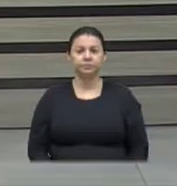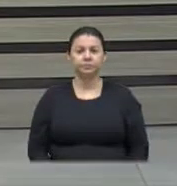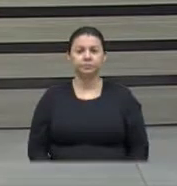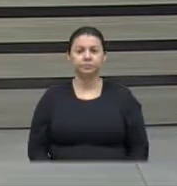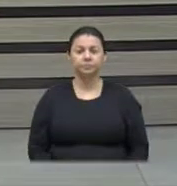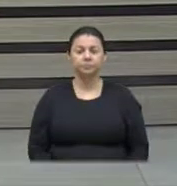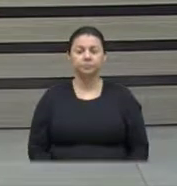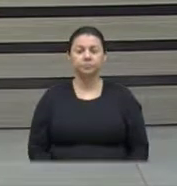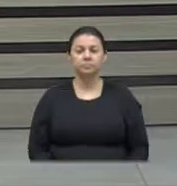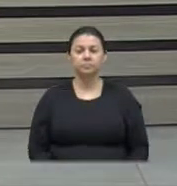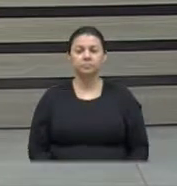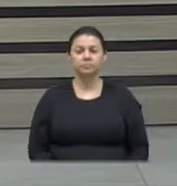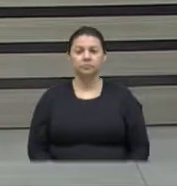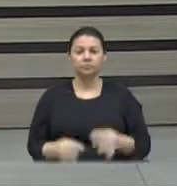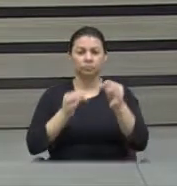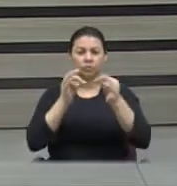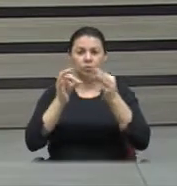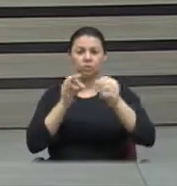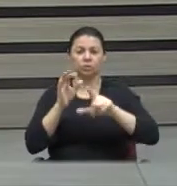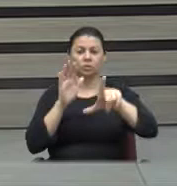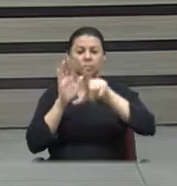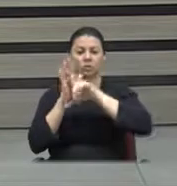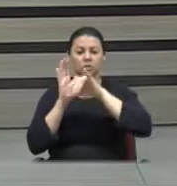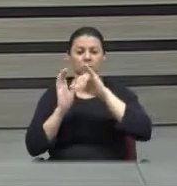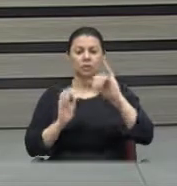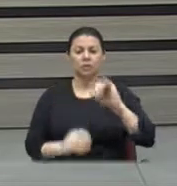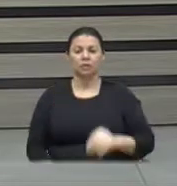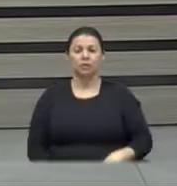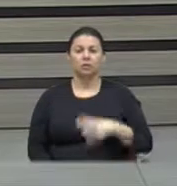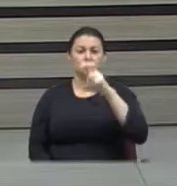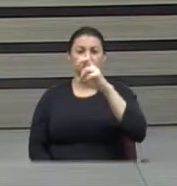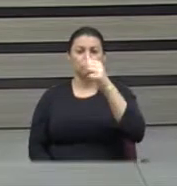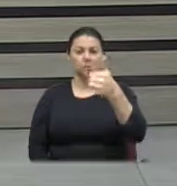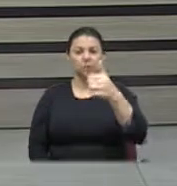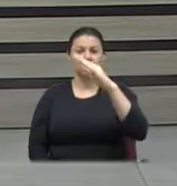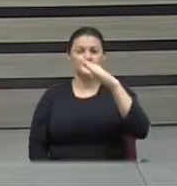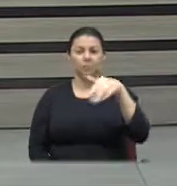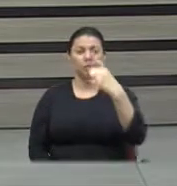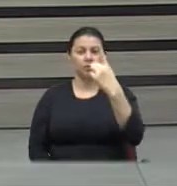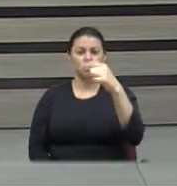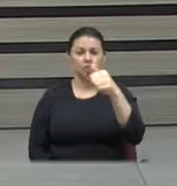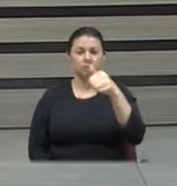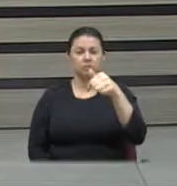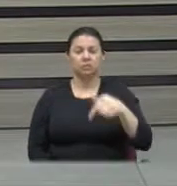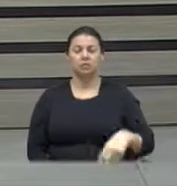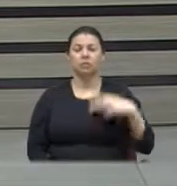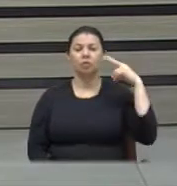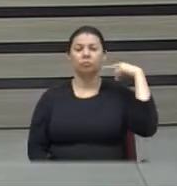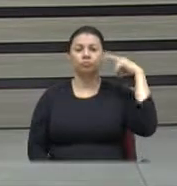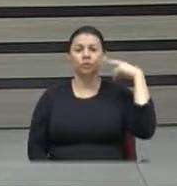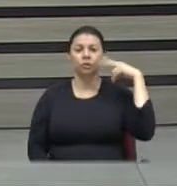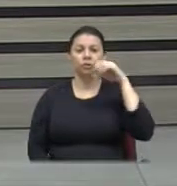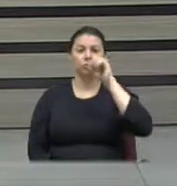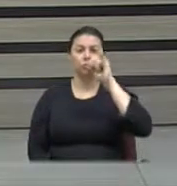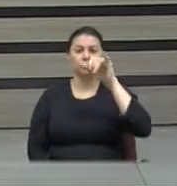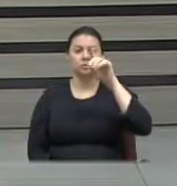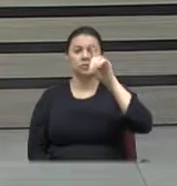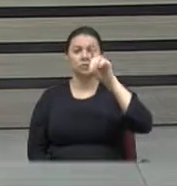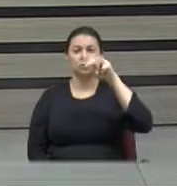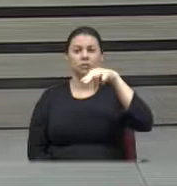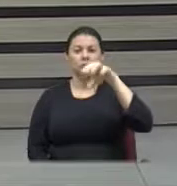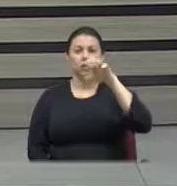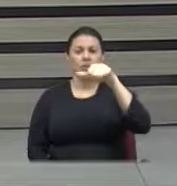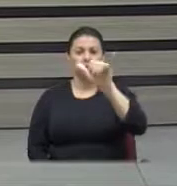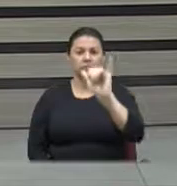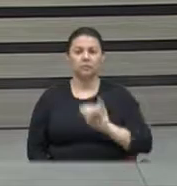barra 2017 de autoria do vereador semi pascotto e perguntou o nome do senhor josé albuquerque brandão